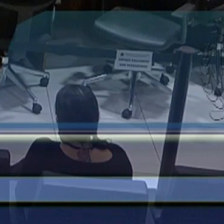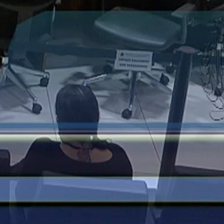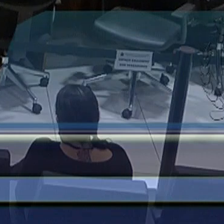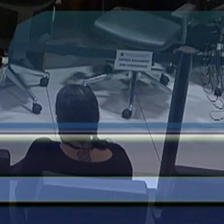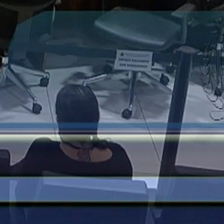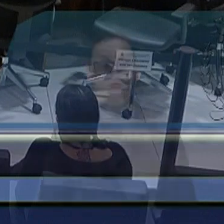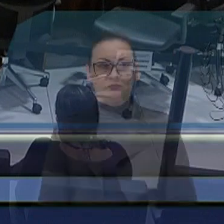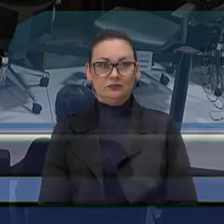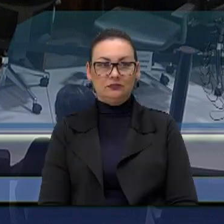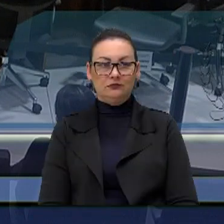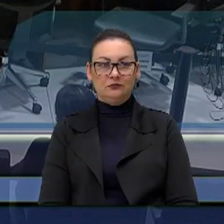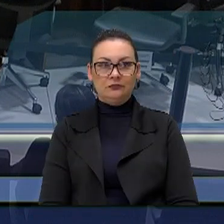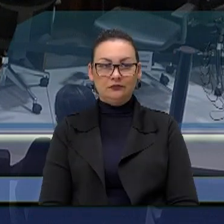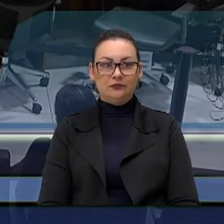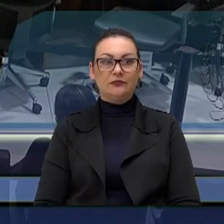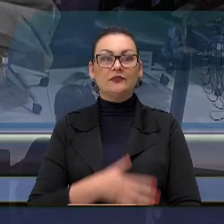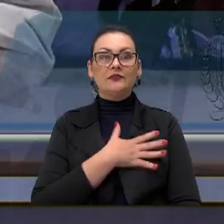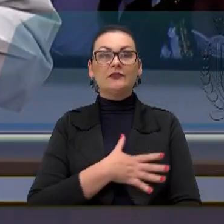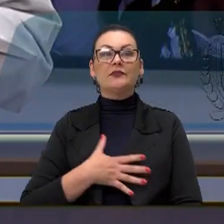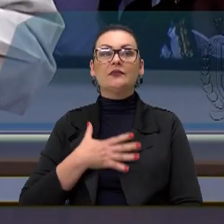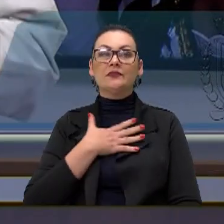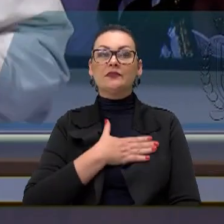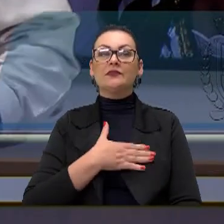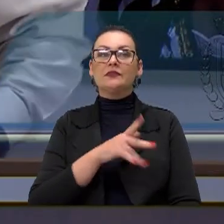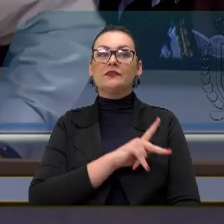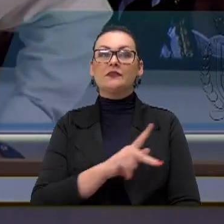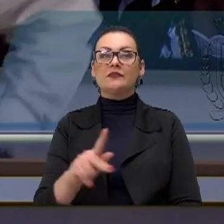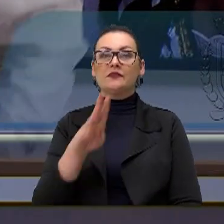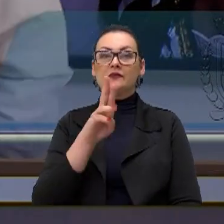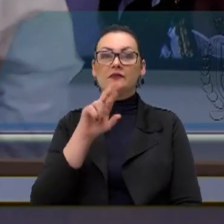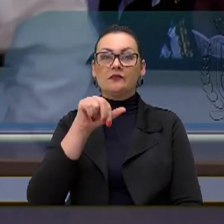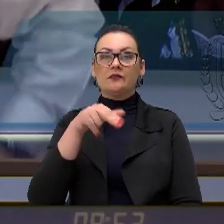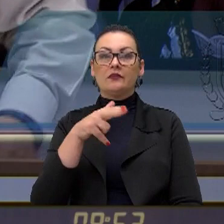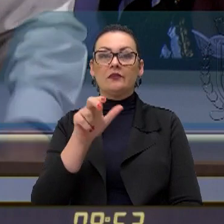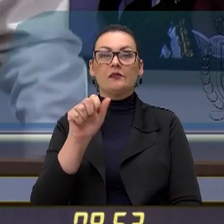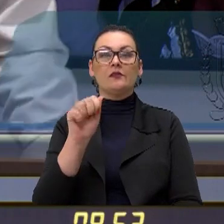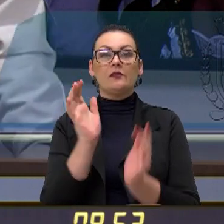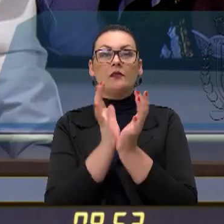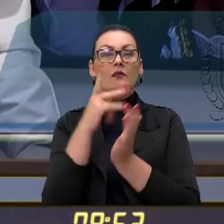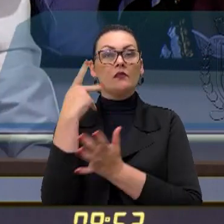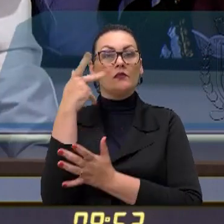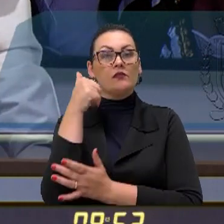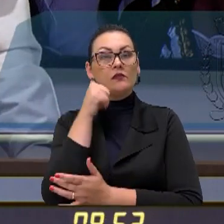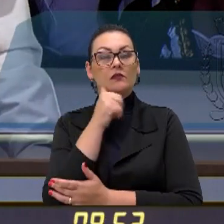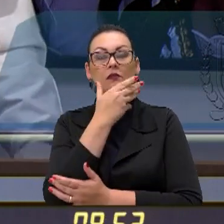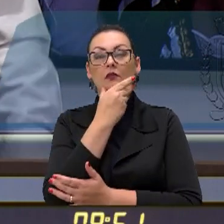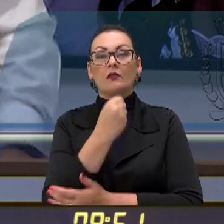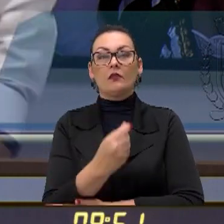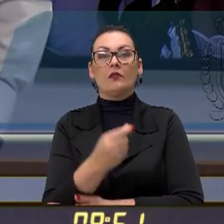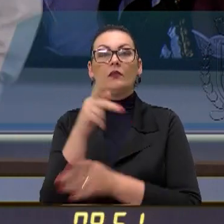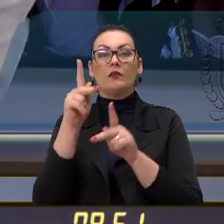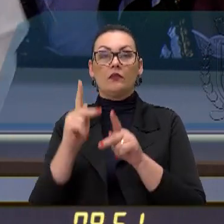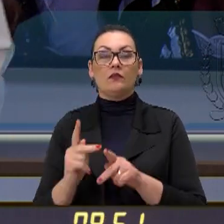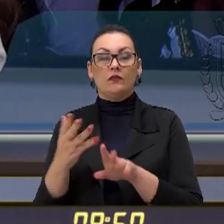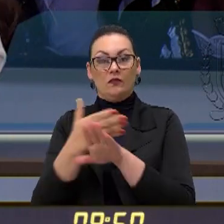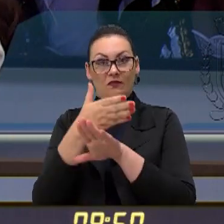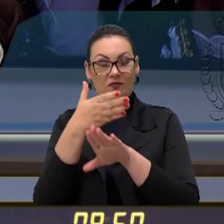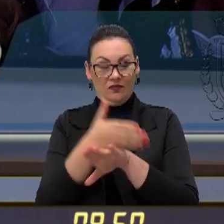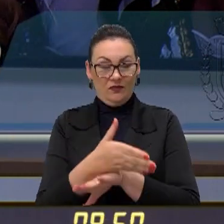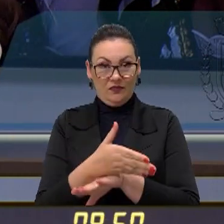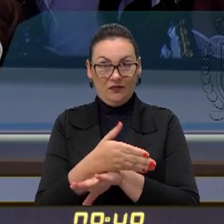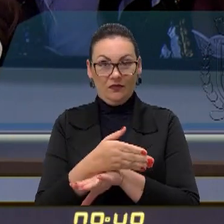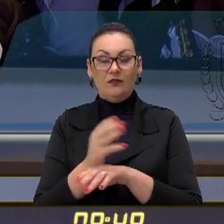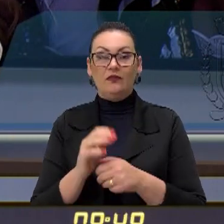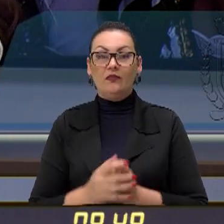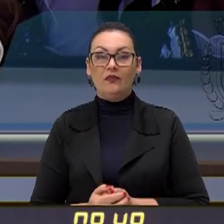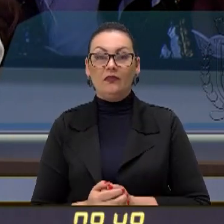Uma saudação, presidente Bruna, colegas vereadores, vereadora Solange, grande plateia que